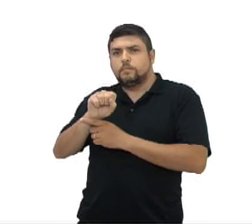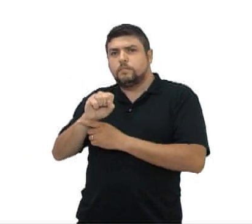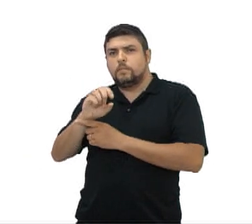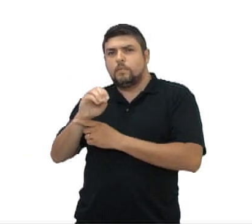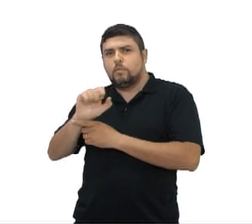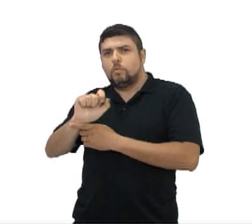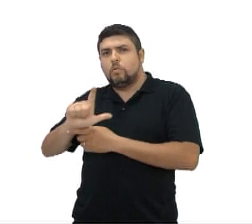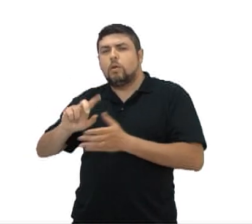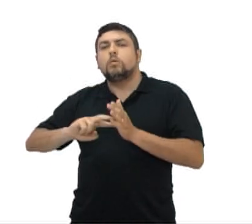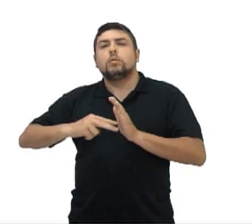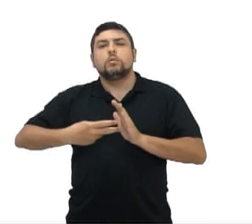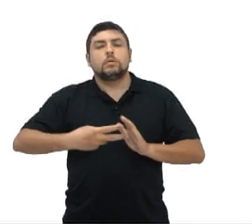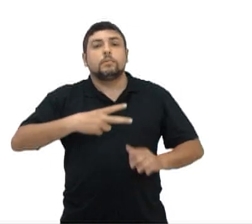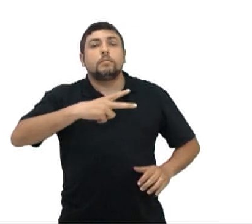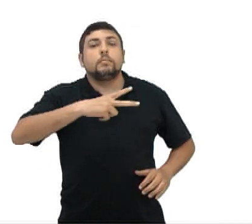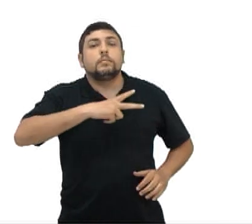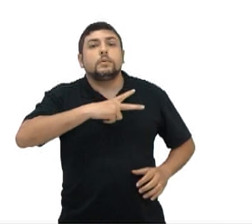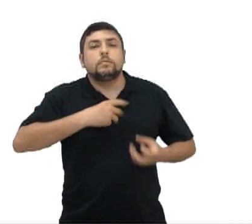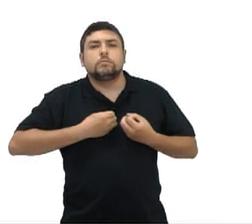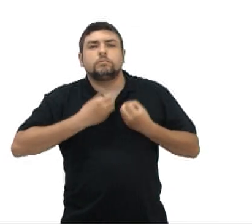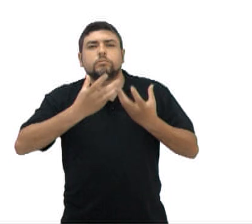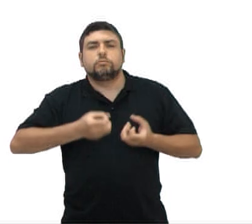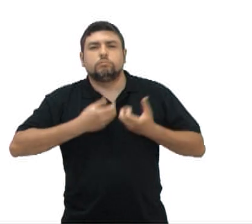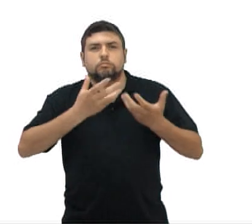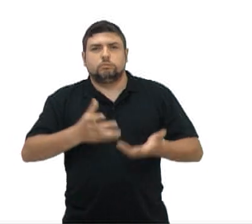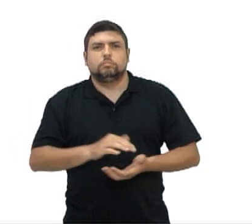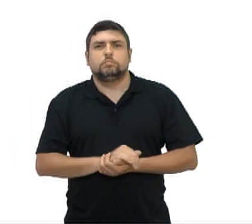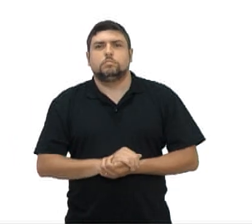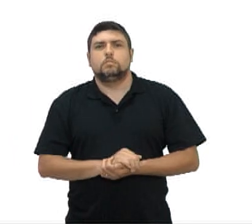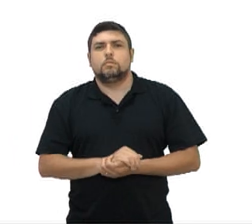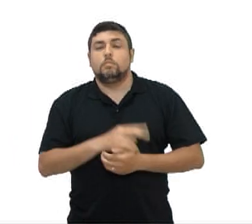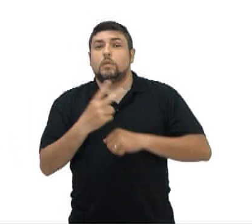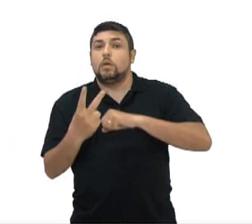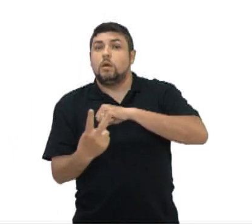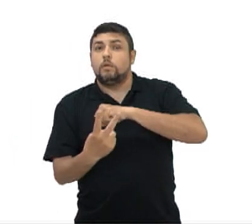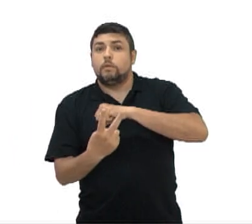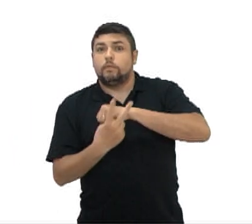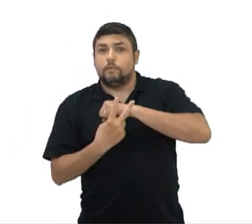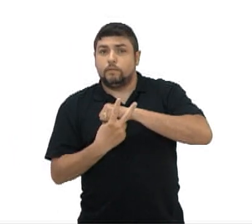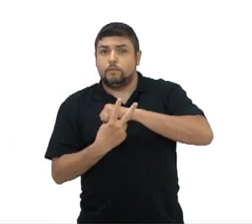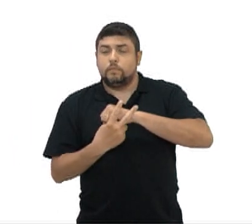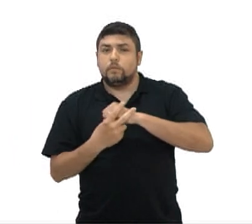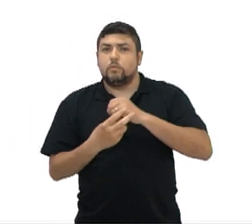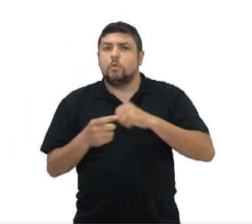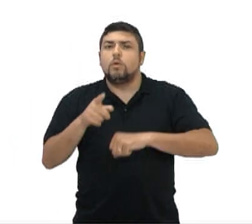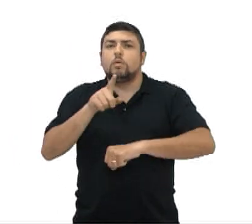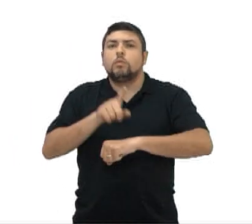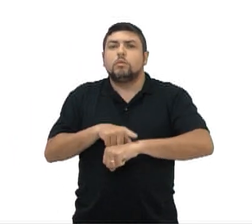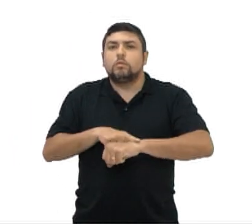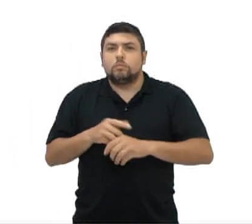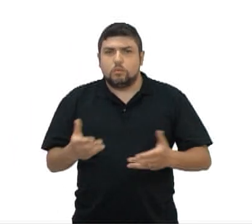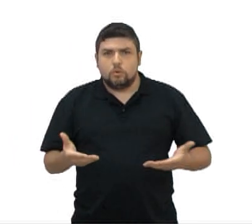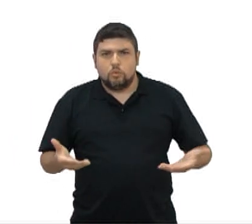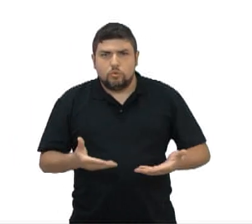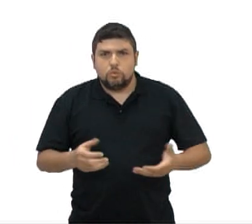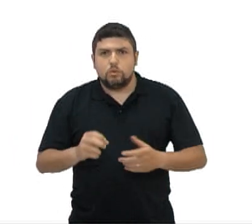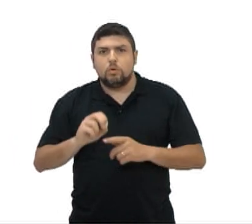Então, trata-se de experiências pessoais. Os verbos podem estar tanto no tempo presente como no pretérito,